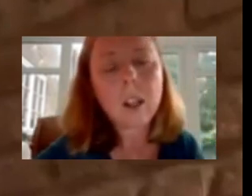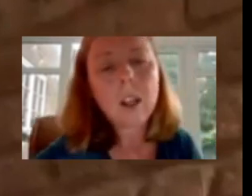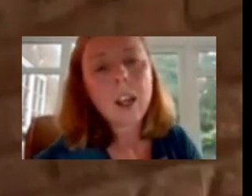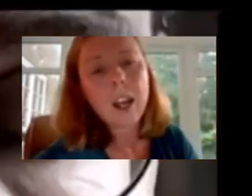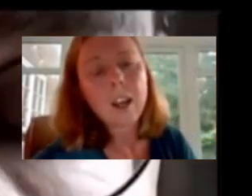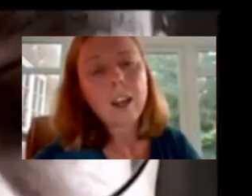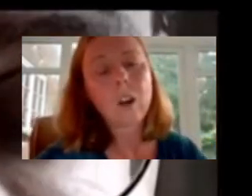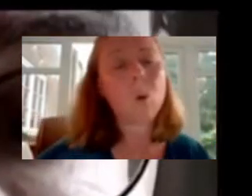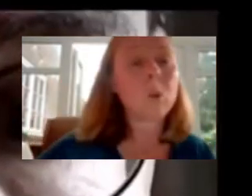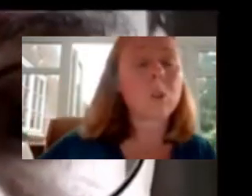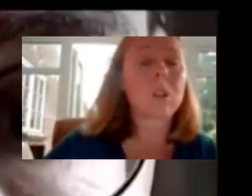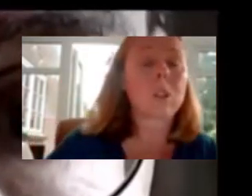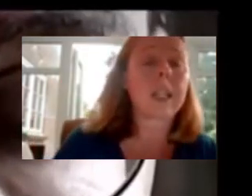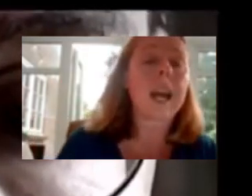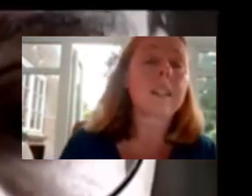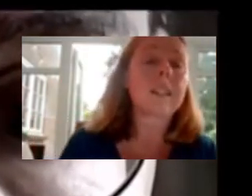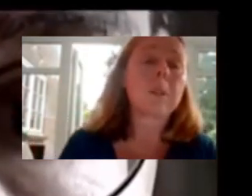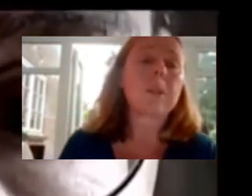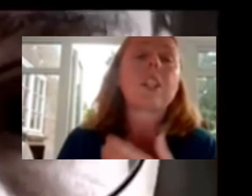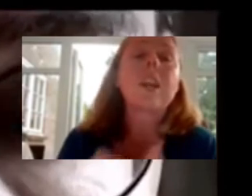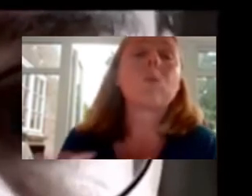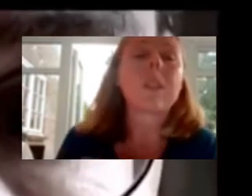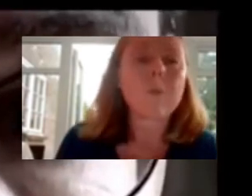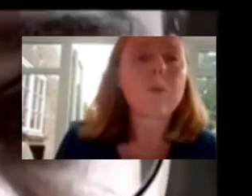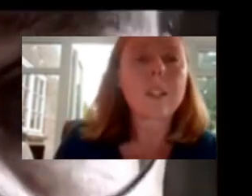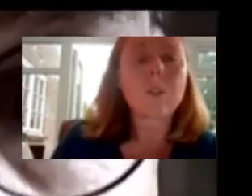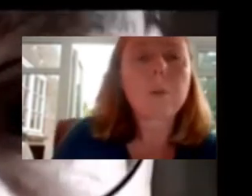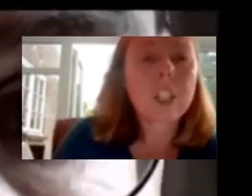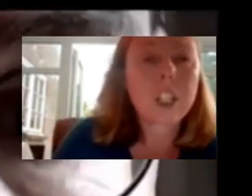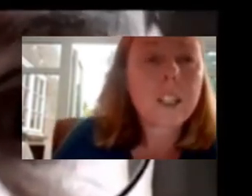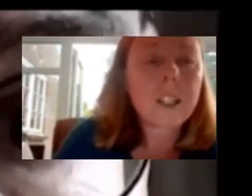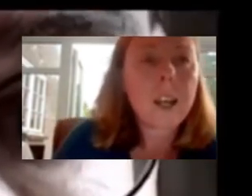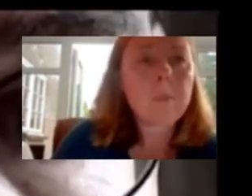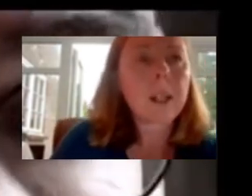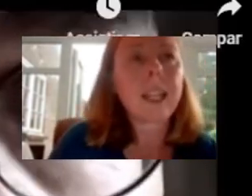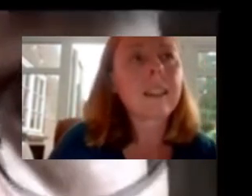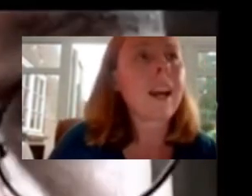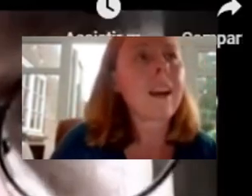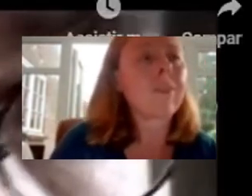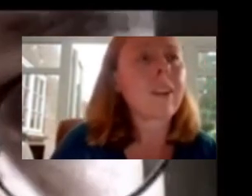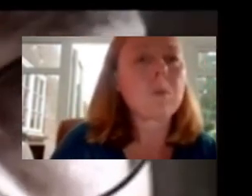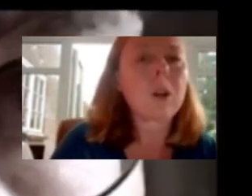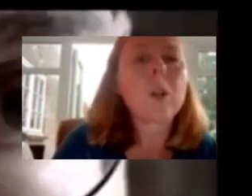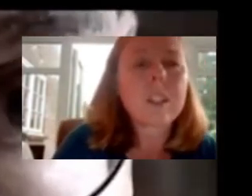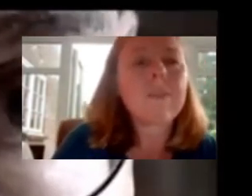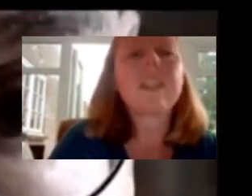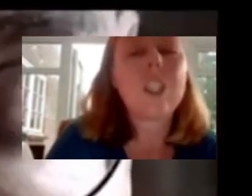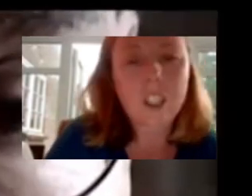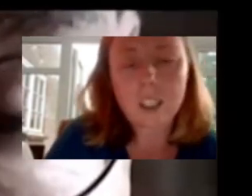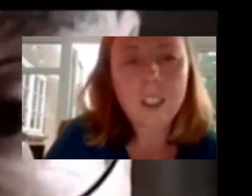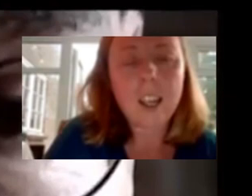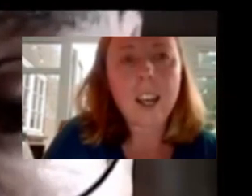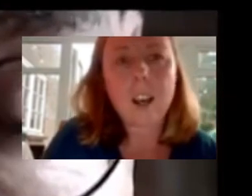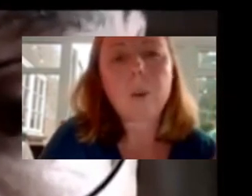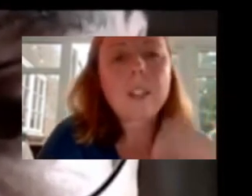industrial, os cineastas simplesmente se recusavam a fazer uma pesquisa para tentar fazer uma coisa